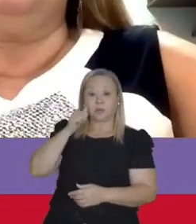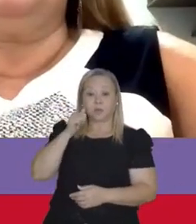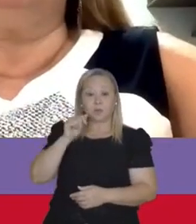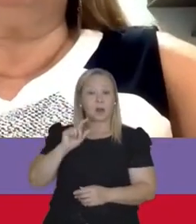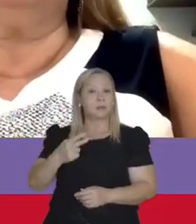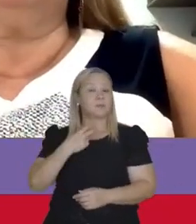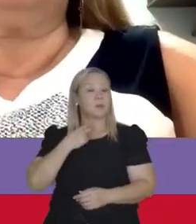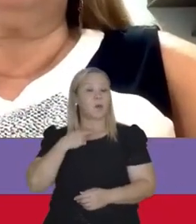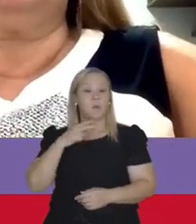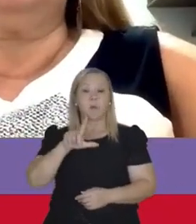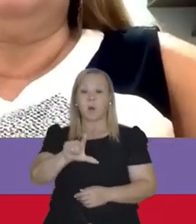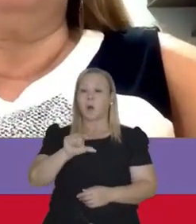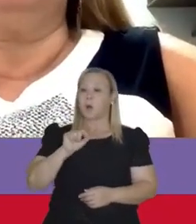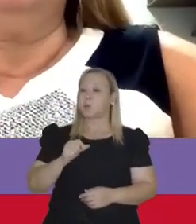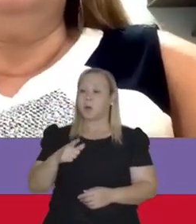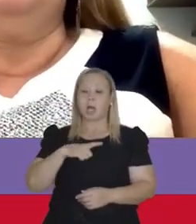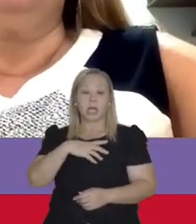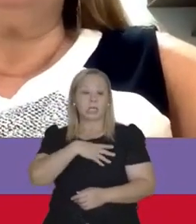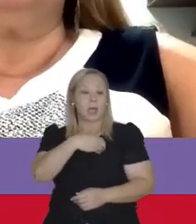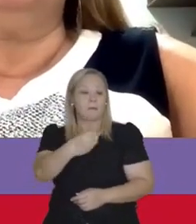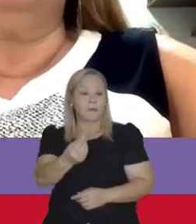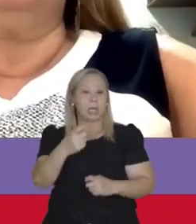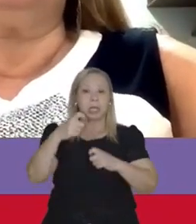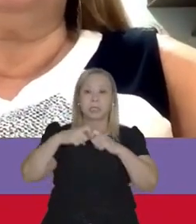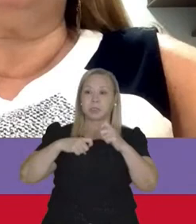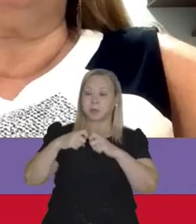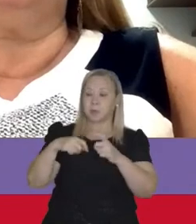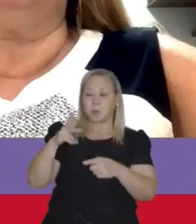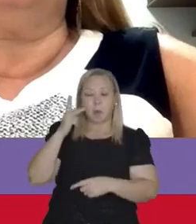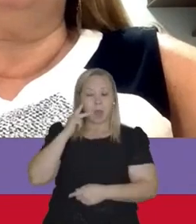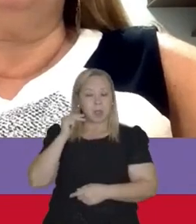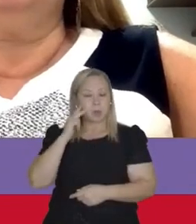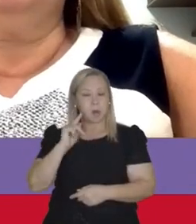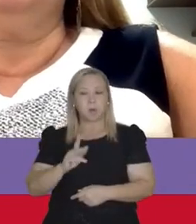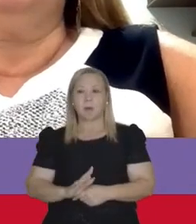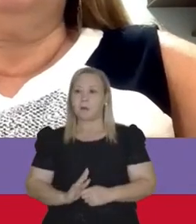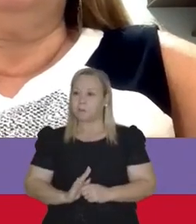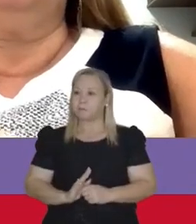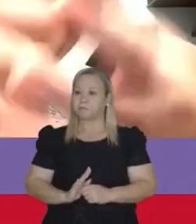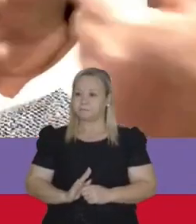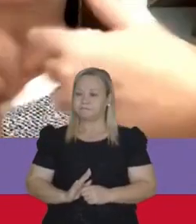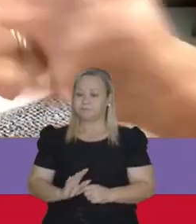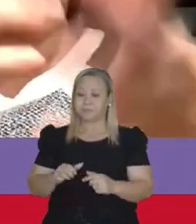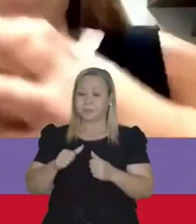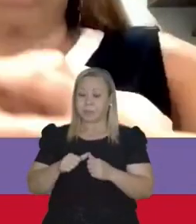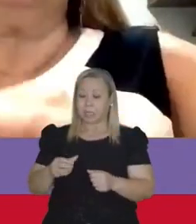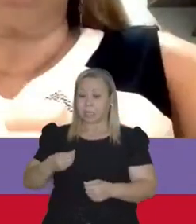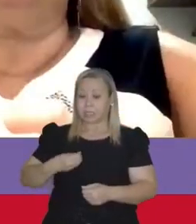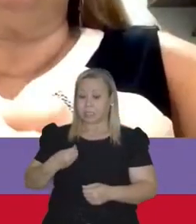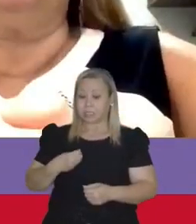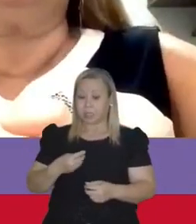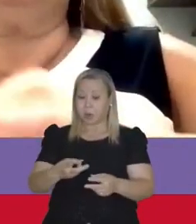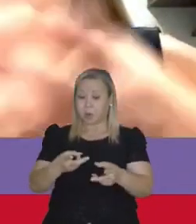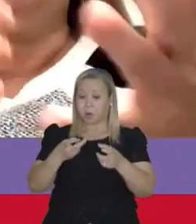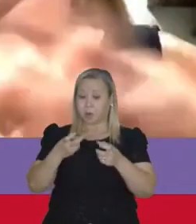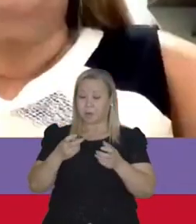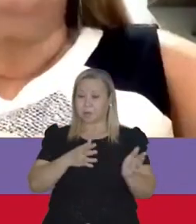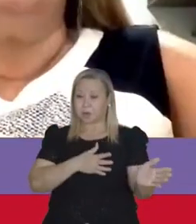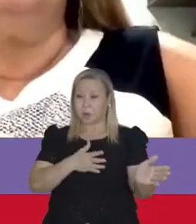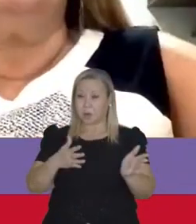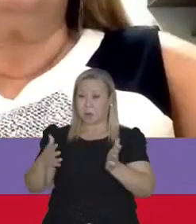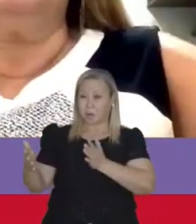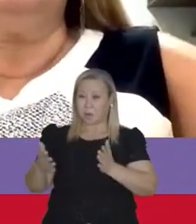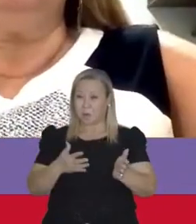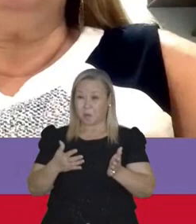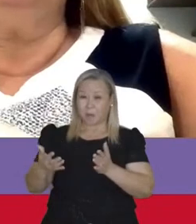e de exercer sua sexualidade. Eu acho que nós estamos, no meu ponto de vista, passando por um momento de